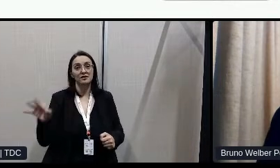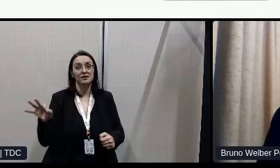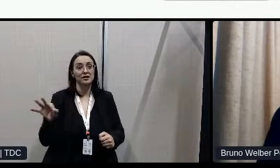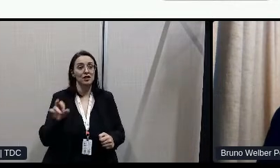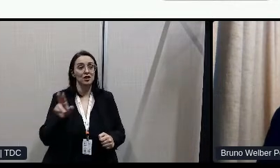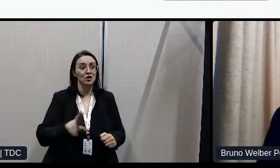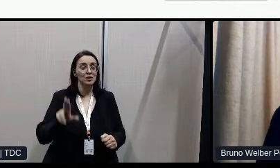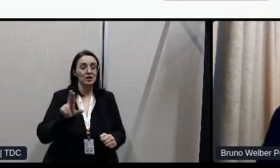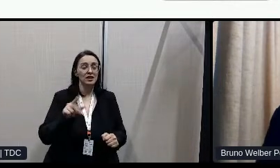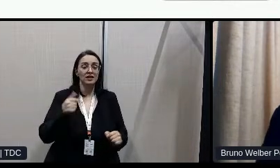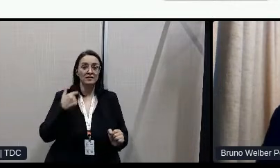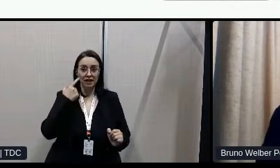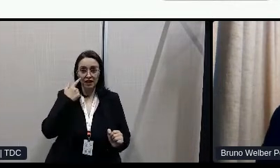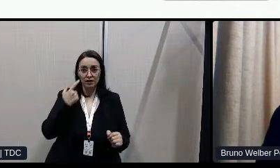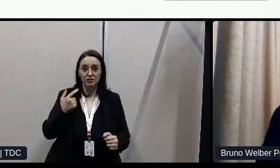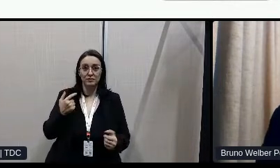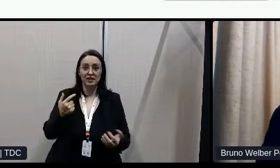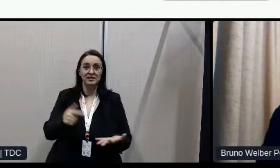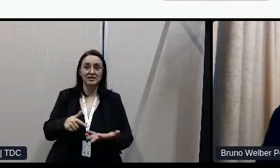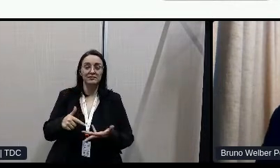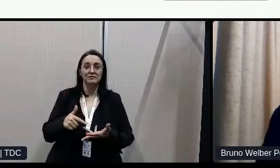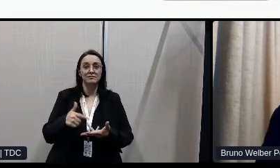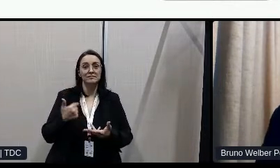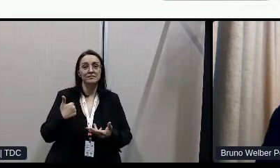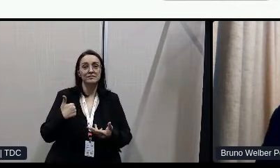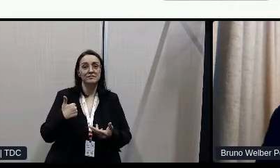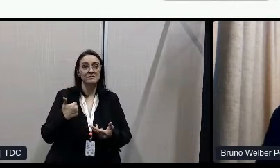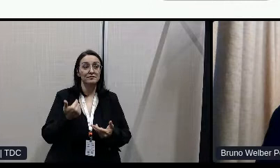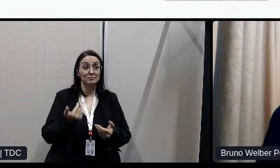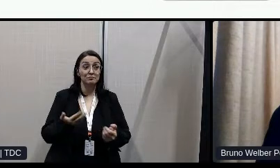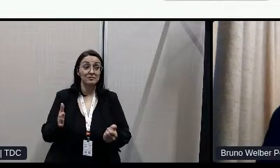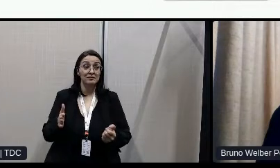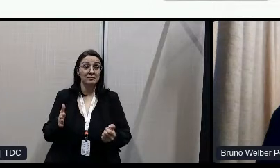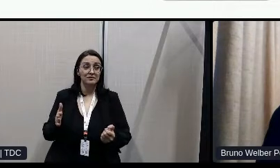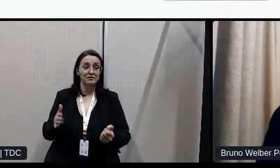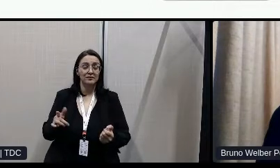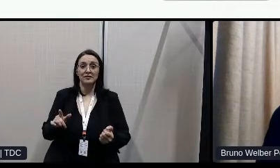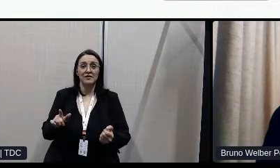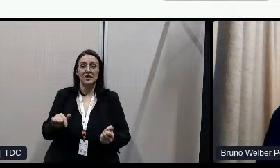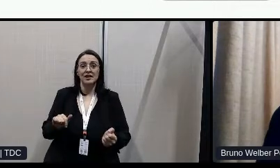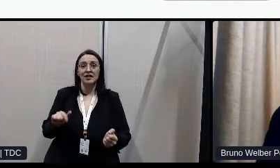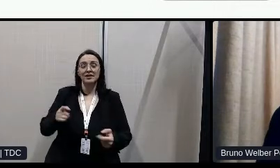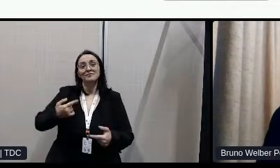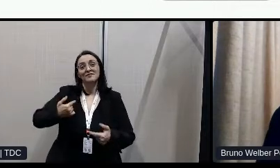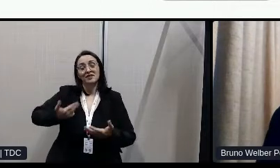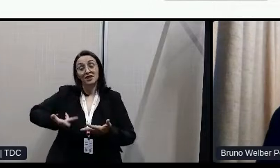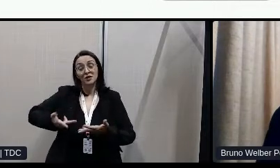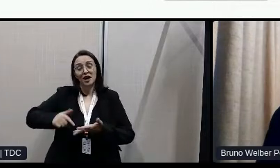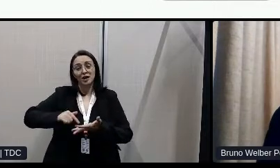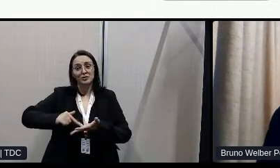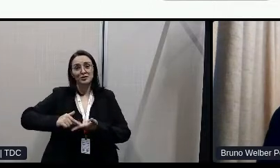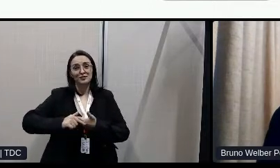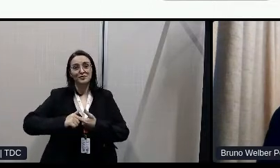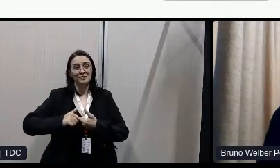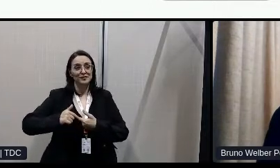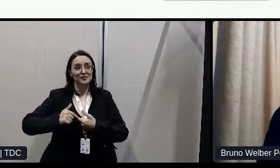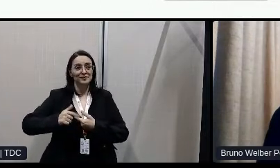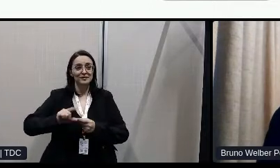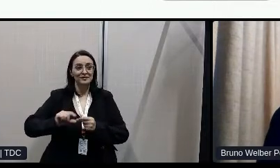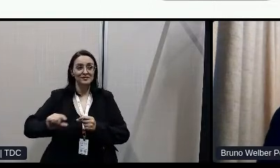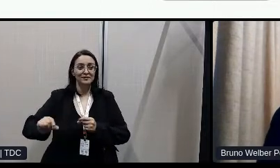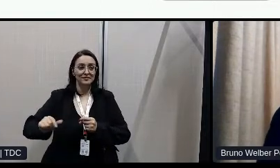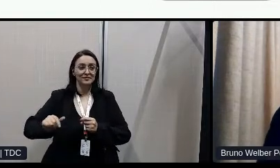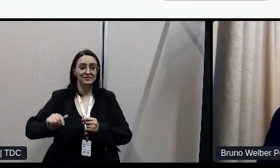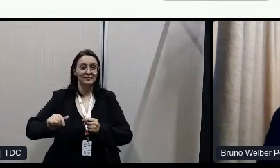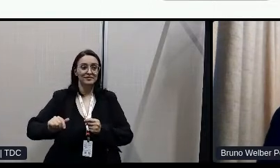narrador, de 2 usuários para 5 usuários. Poxa, 5 usuários? É, mas teve um aumento,